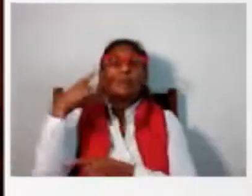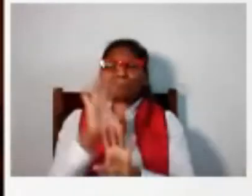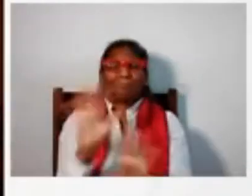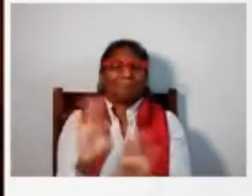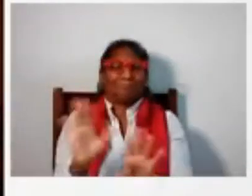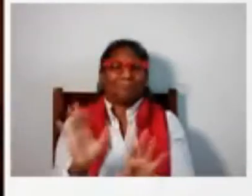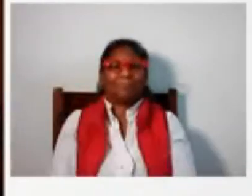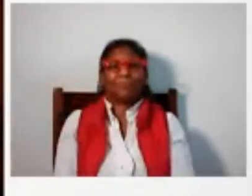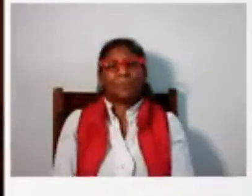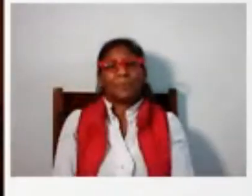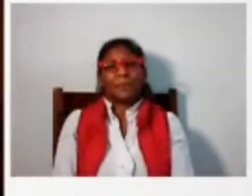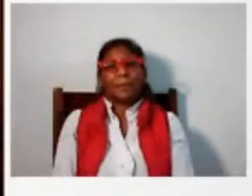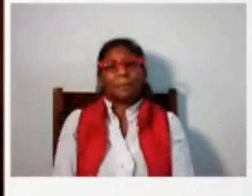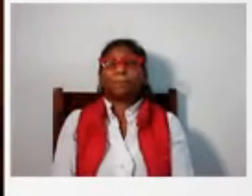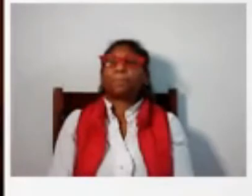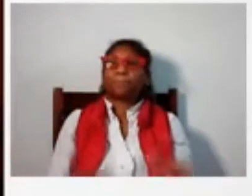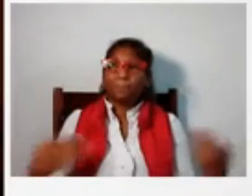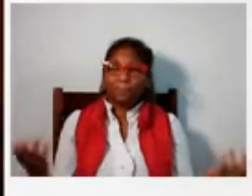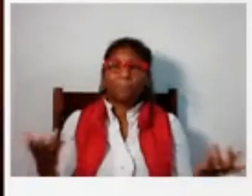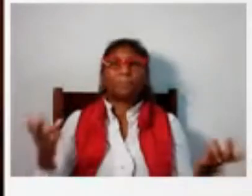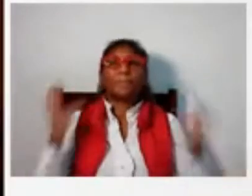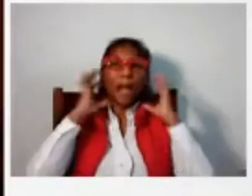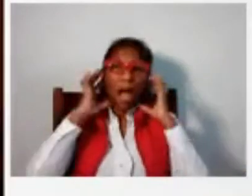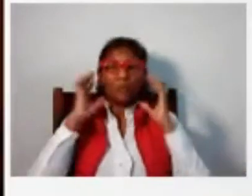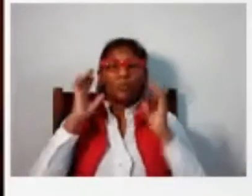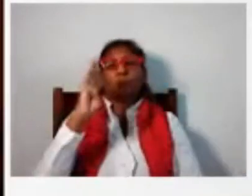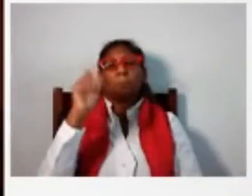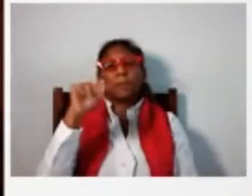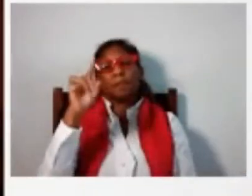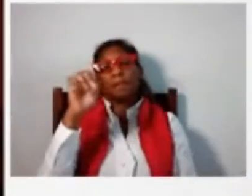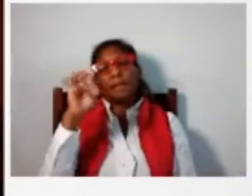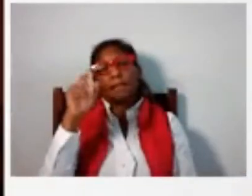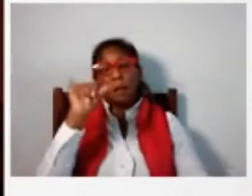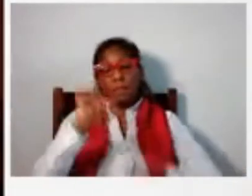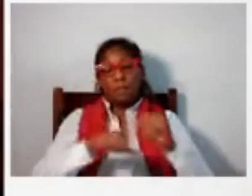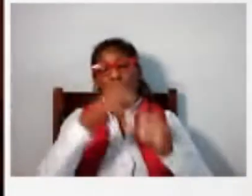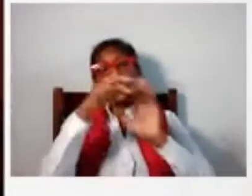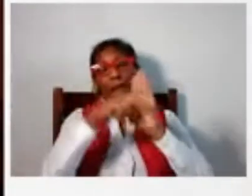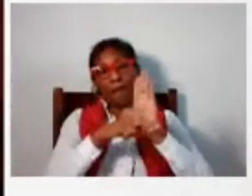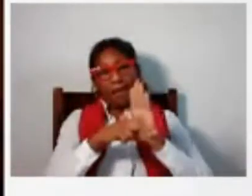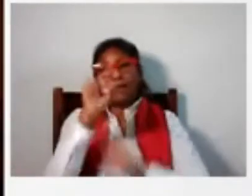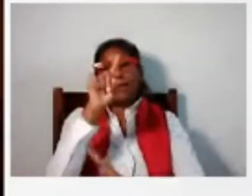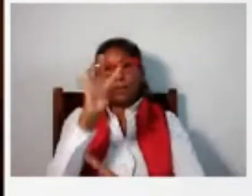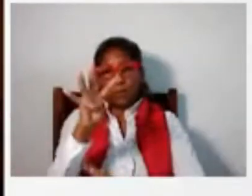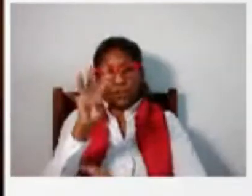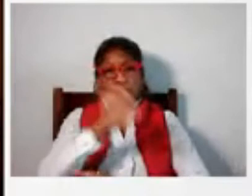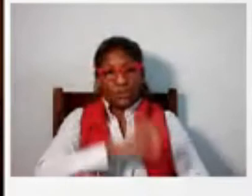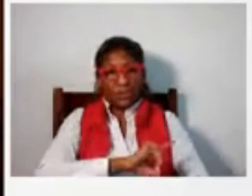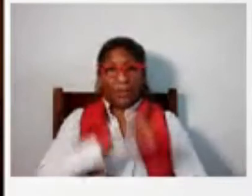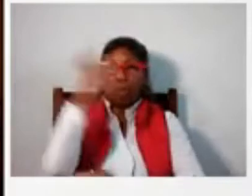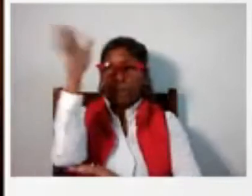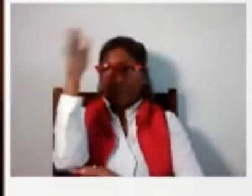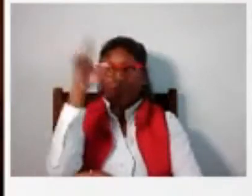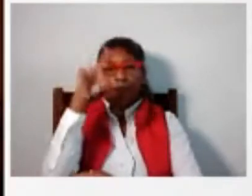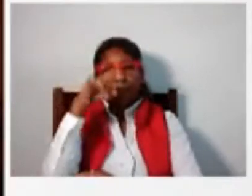tema. A Gabriela Plentes, da Rádio Bandeirantes, a alteração na regra de ficar 14 dias na bandeira vermelha não diminui o tempo